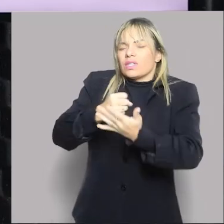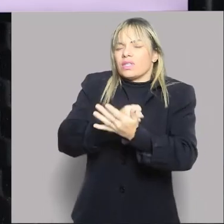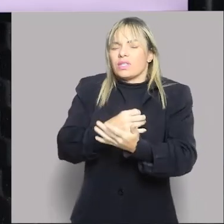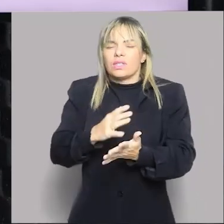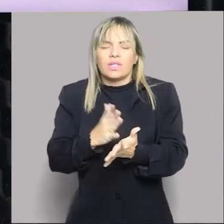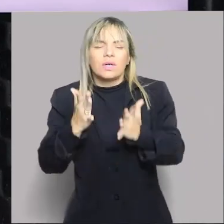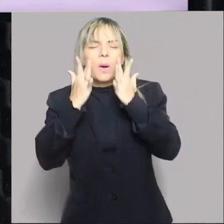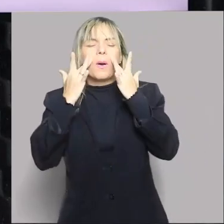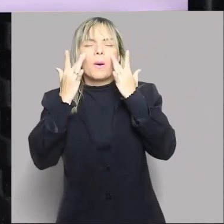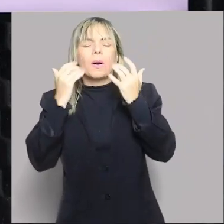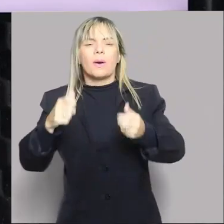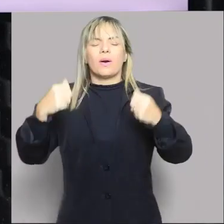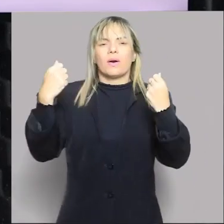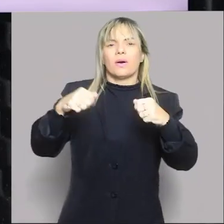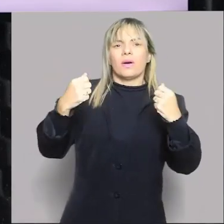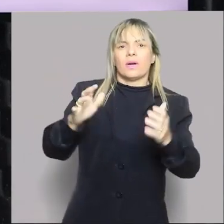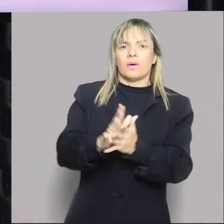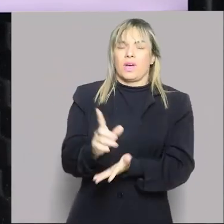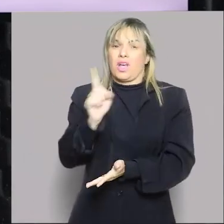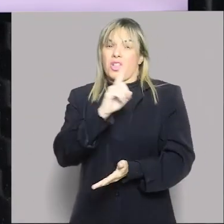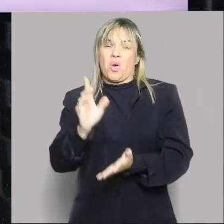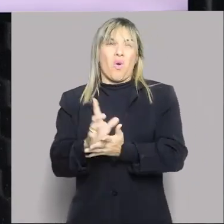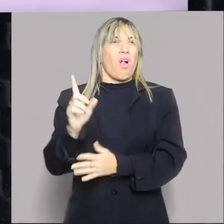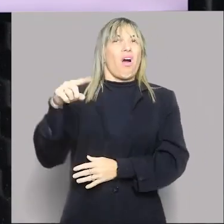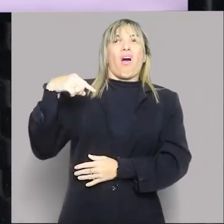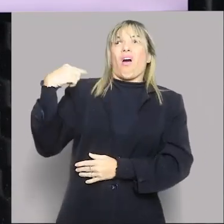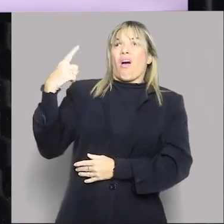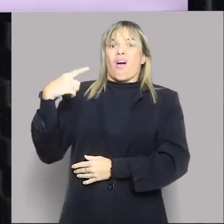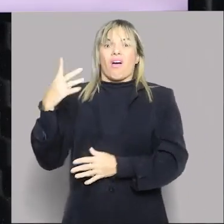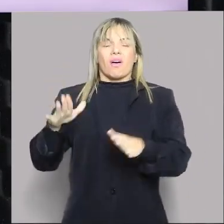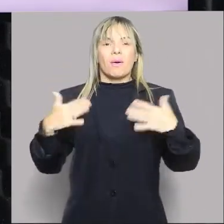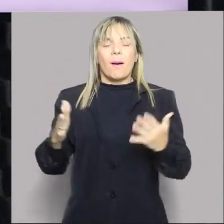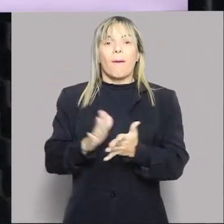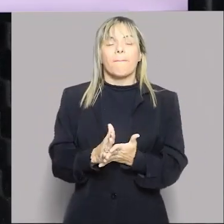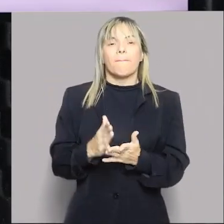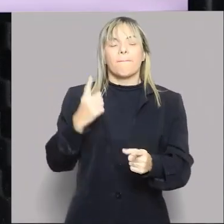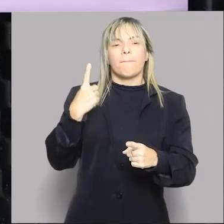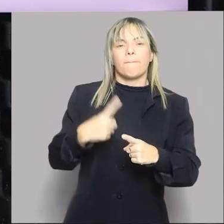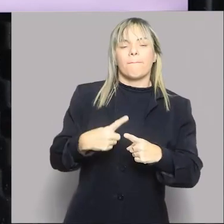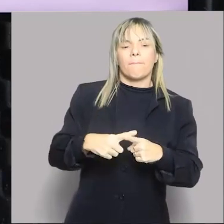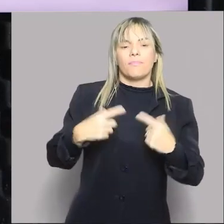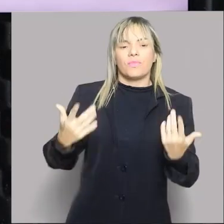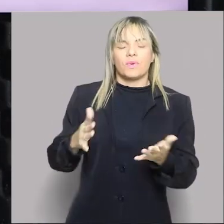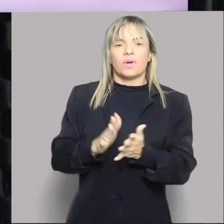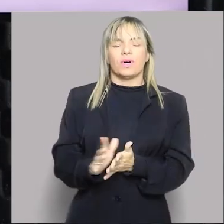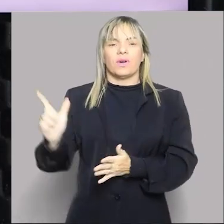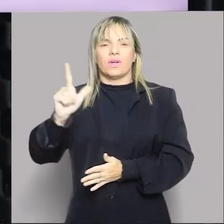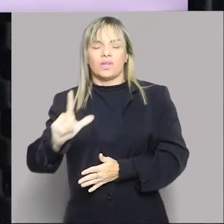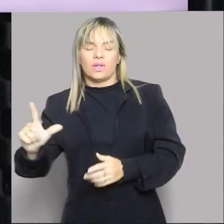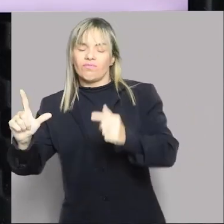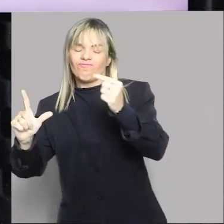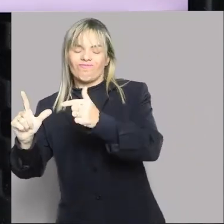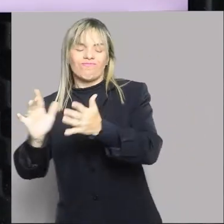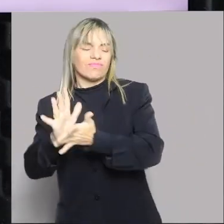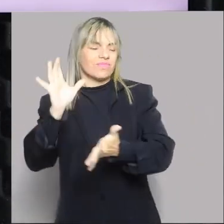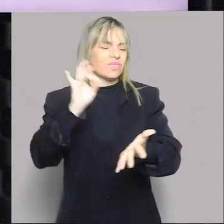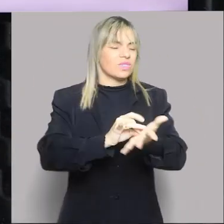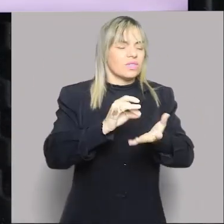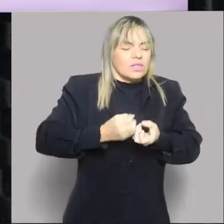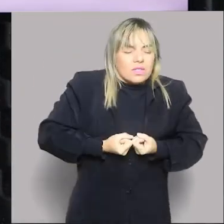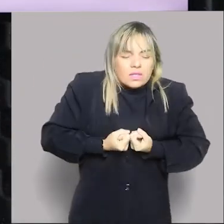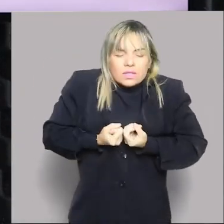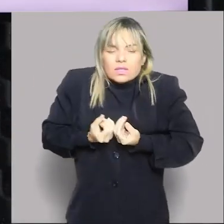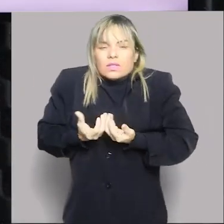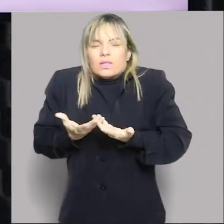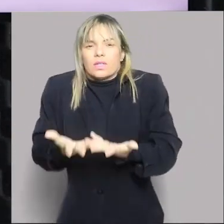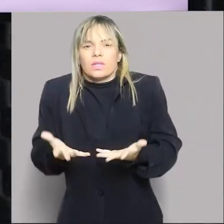precisa dela, inclusive para não surtar, até porque ela é literalmente a tua forma de